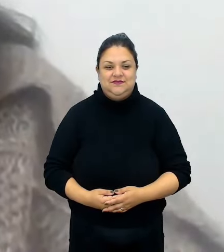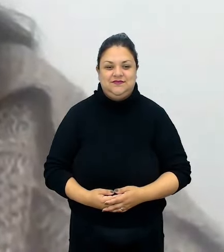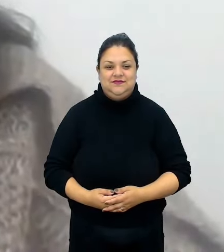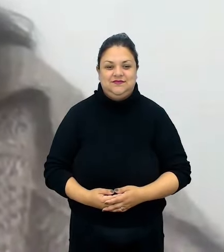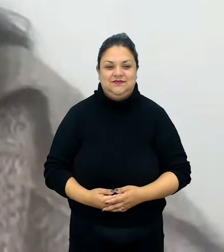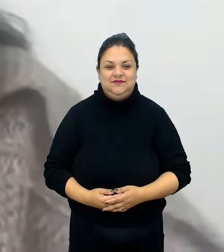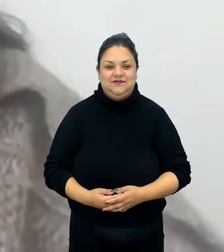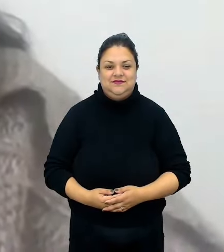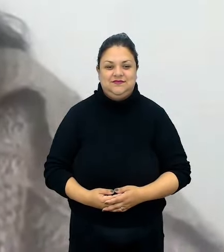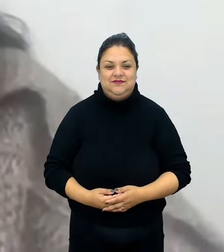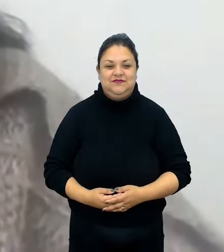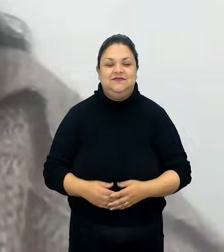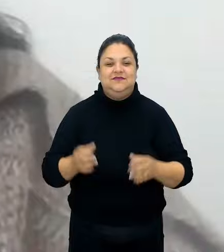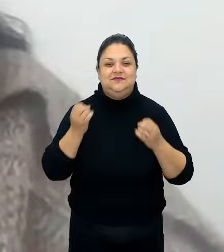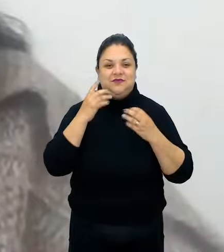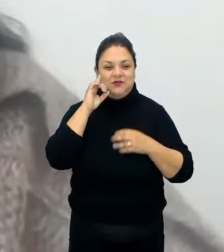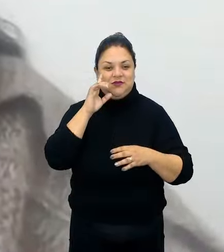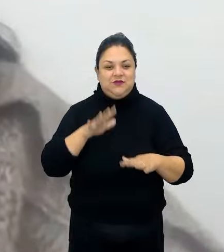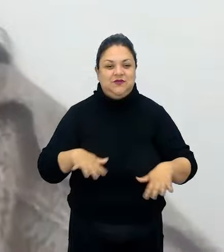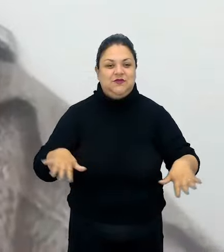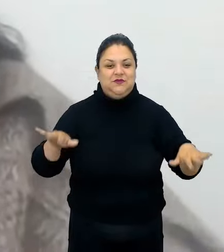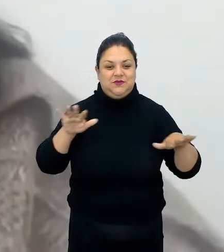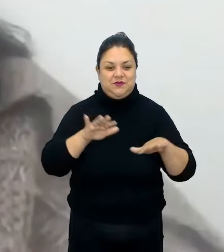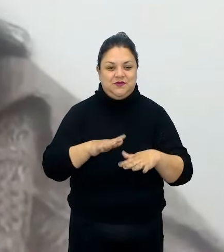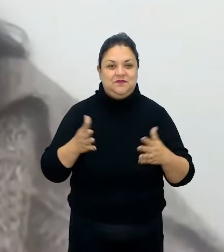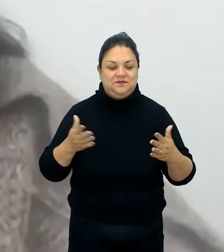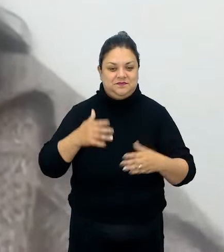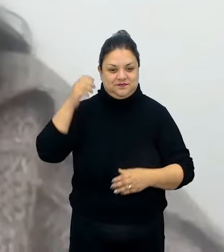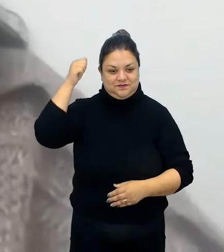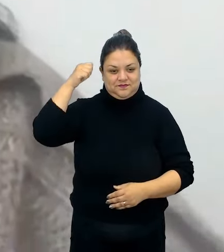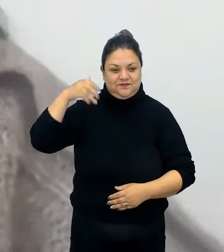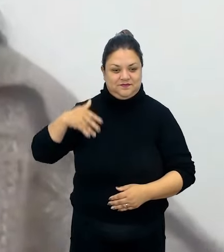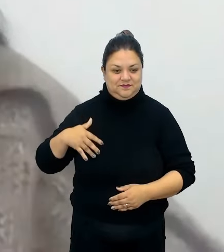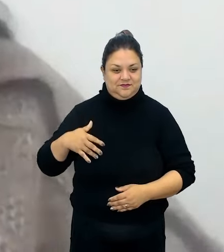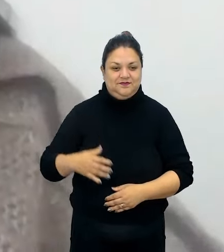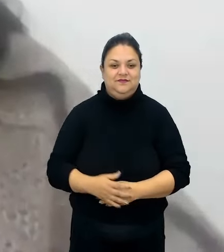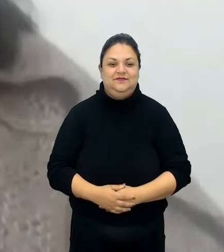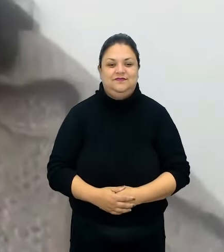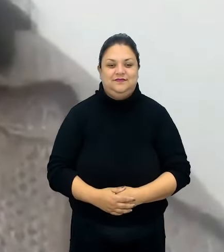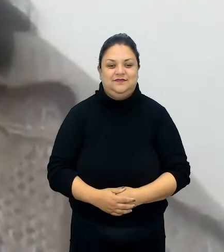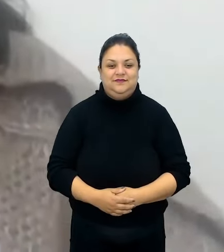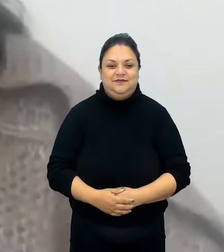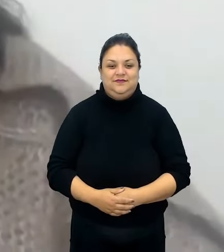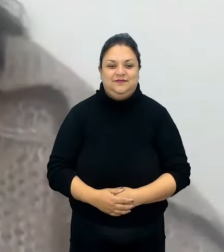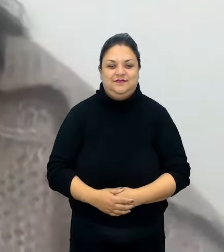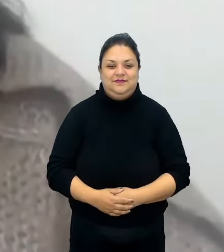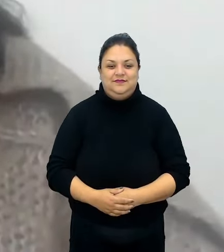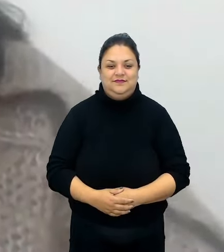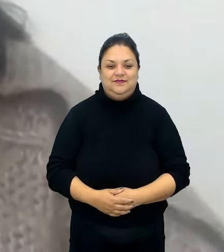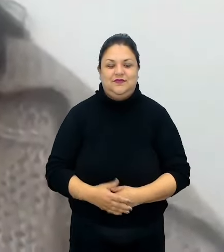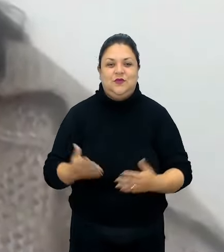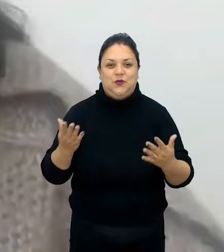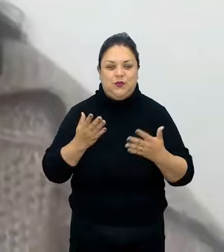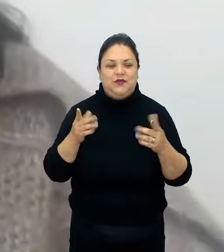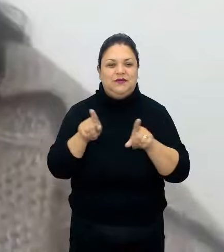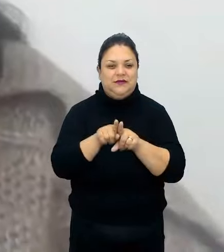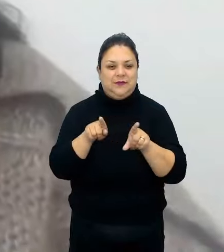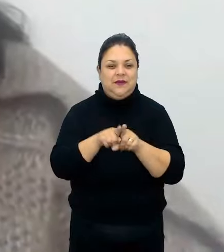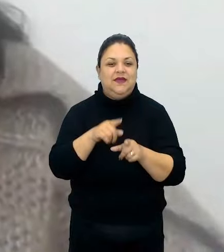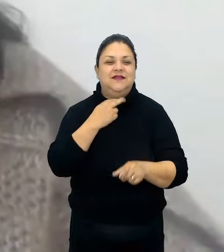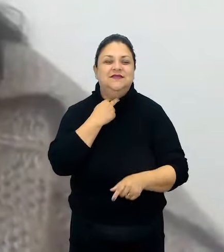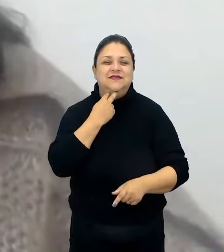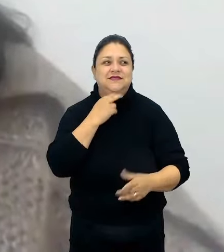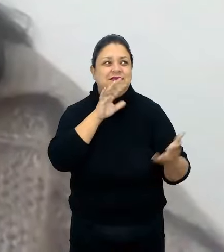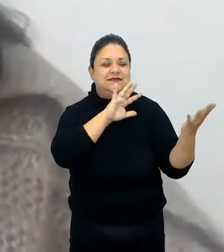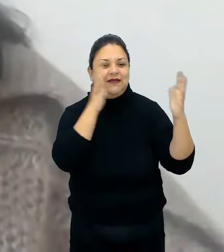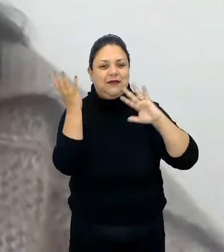Bom dia a todos e a todas, né? Vou fazer minha descrição. Então, como a Tânia, também tomei a rouca por causa de mudanças